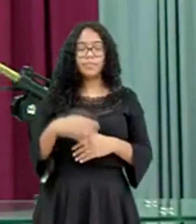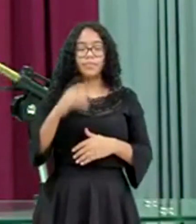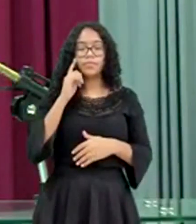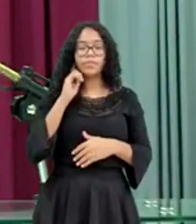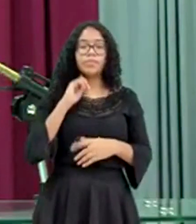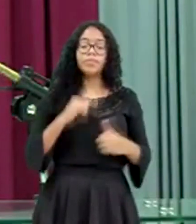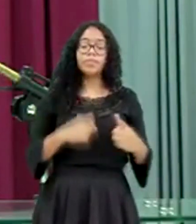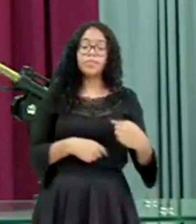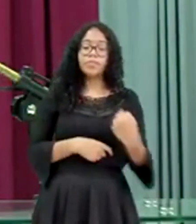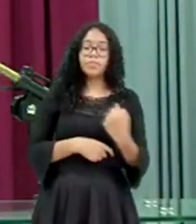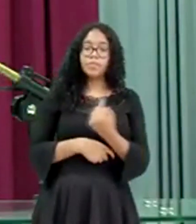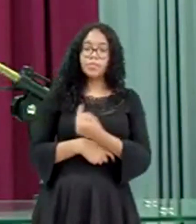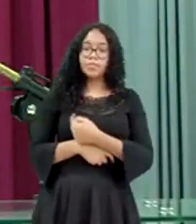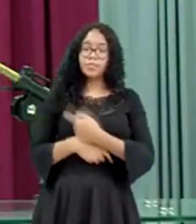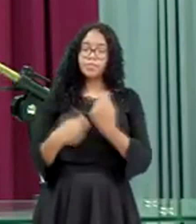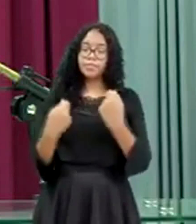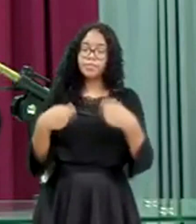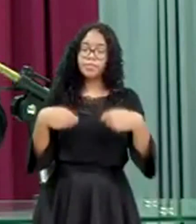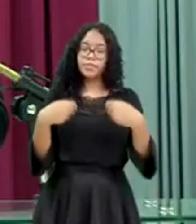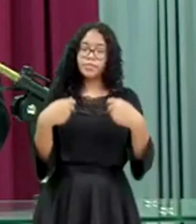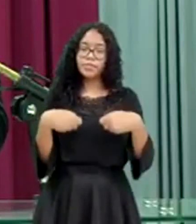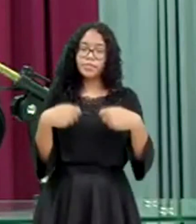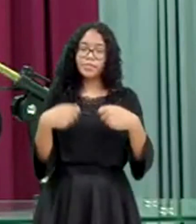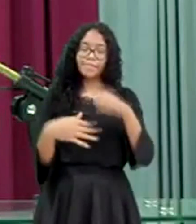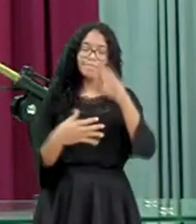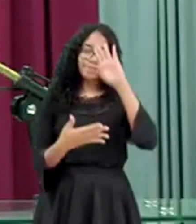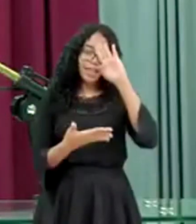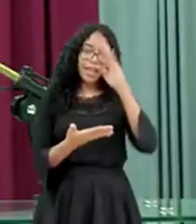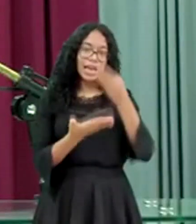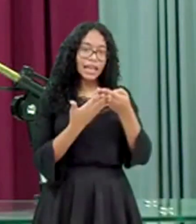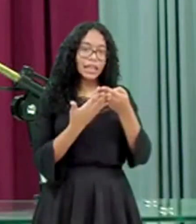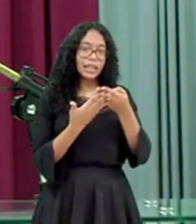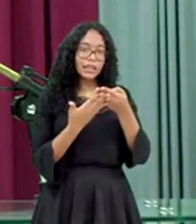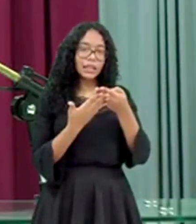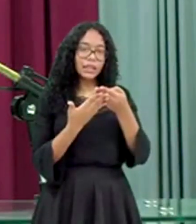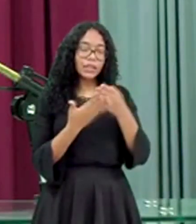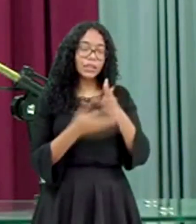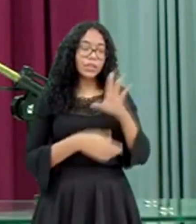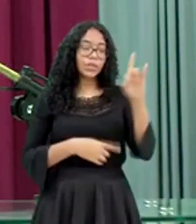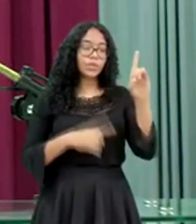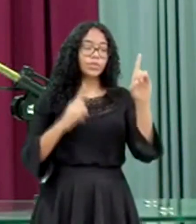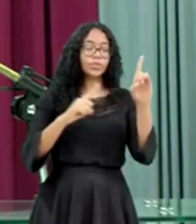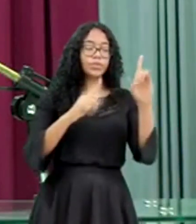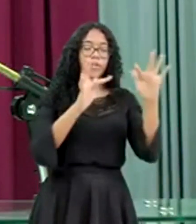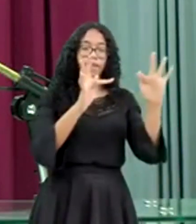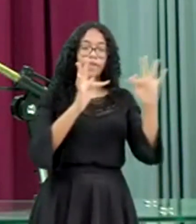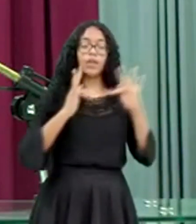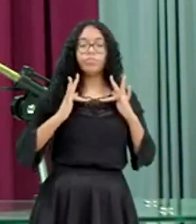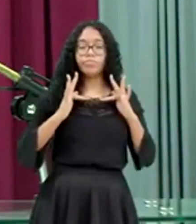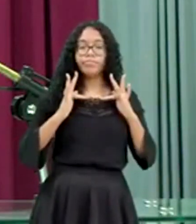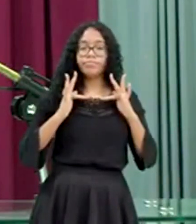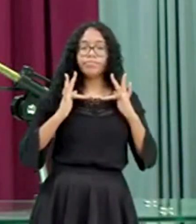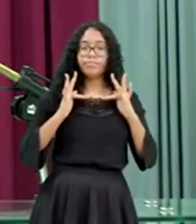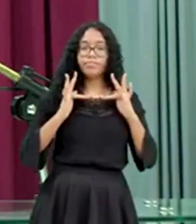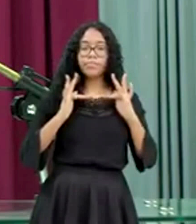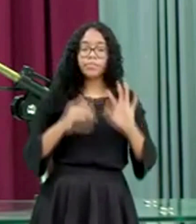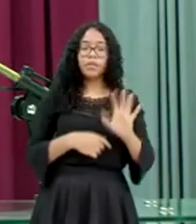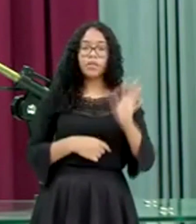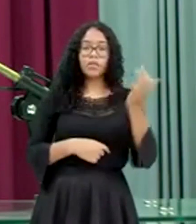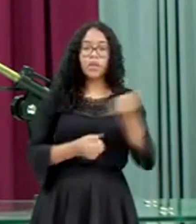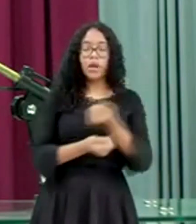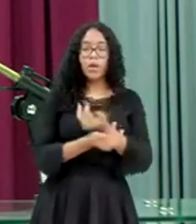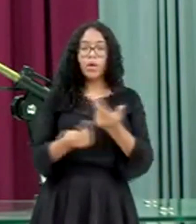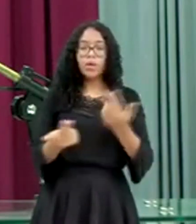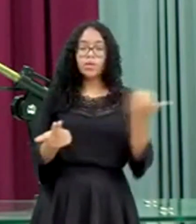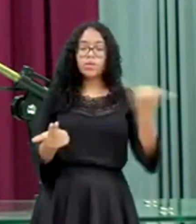Nós precisamos crer que Deus é fiel para cumprir o que disse que